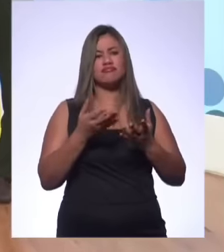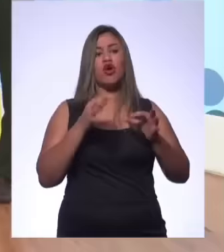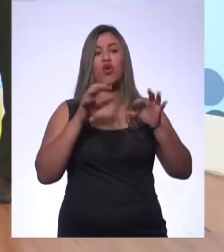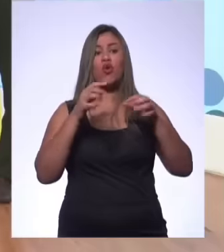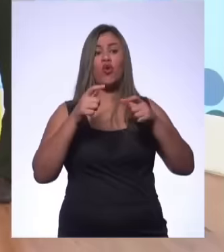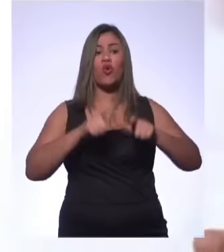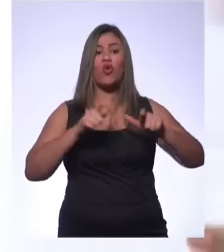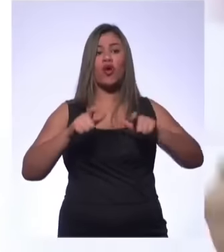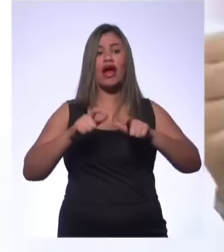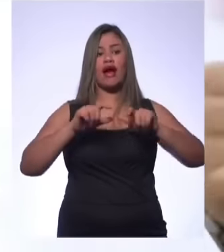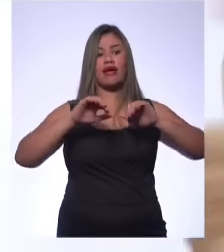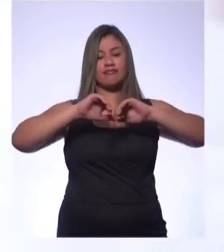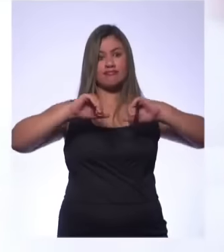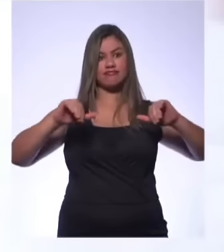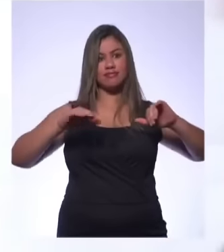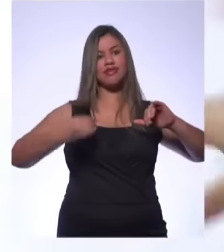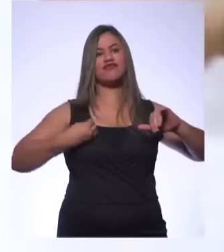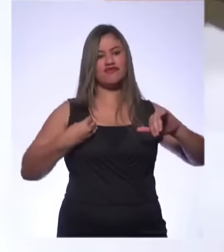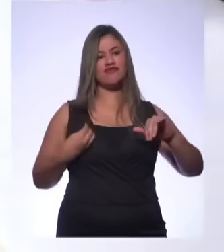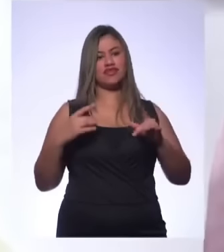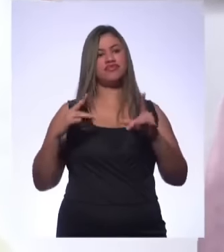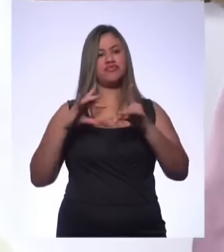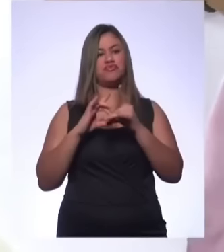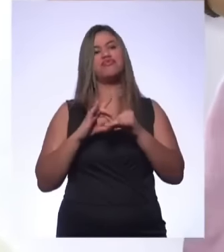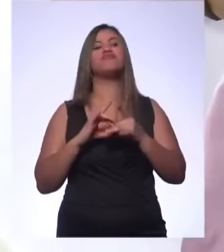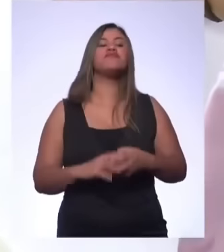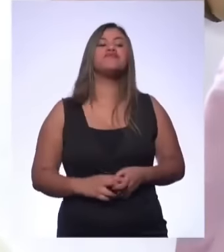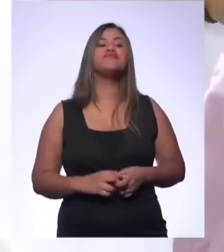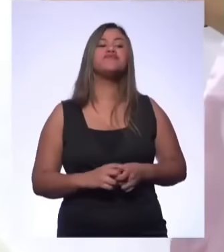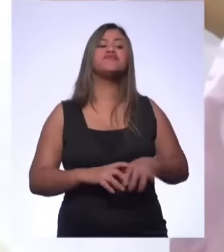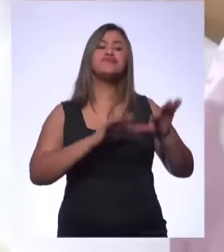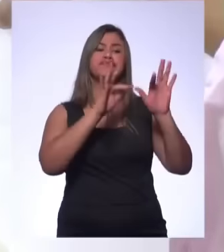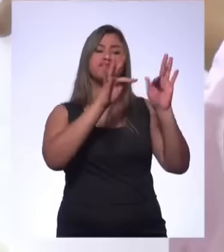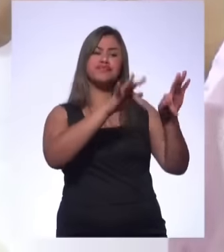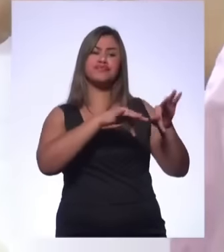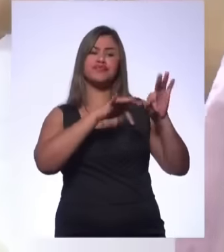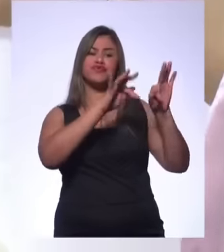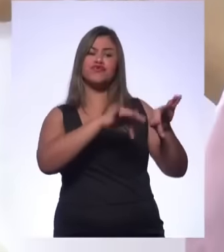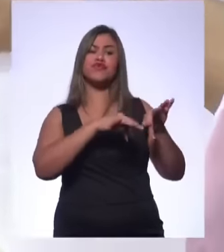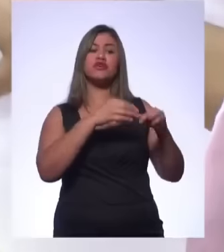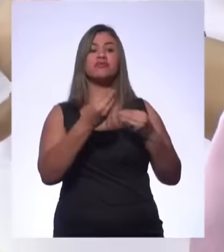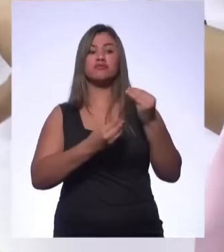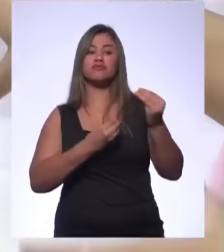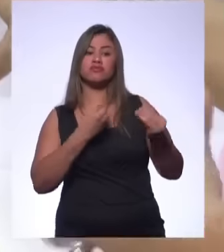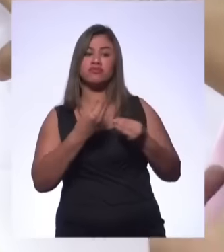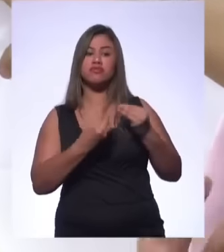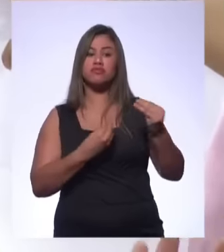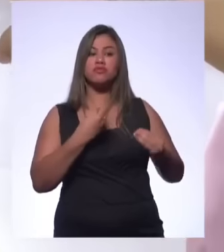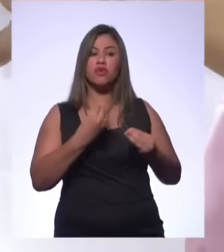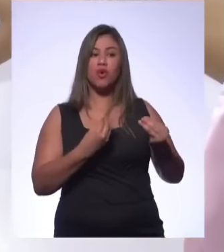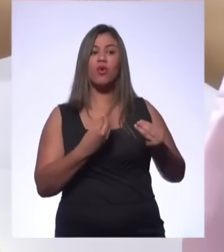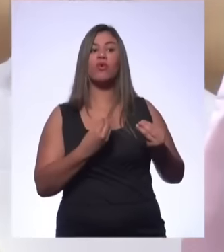fala coexistindo, certo? No feudo, então quem está lá no feudo? Quem participa desse